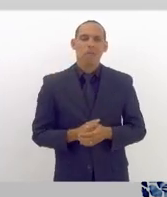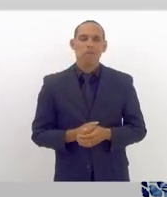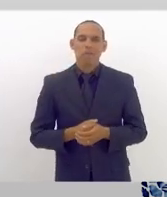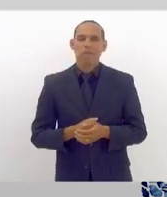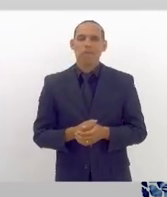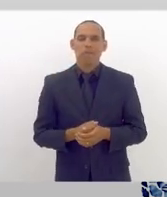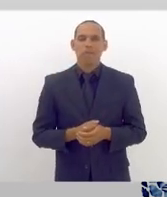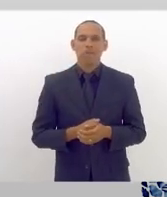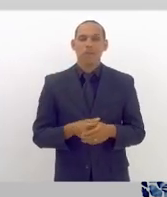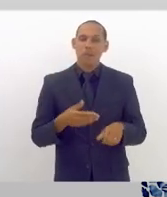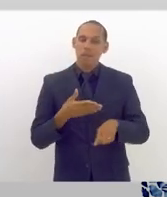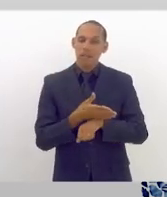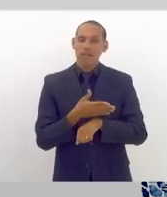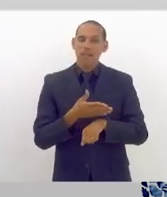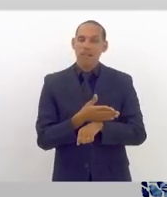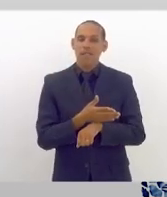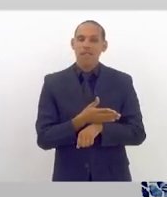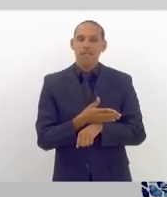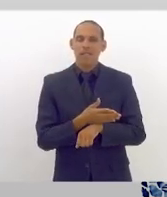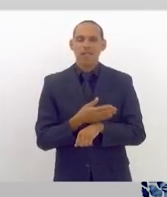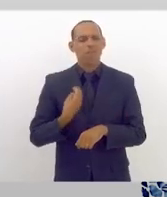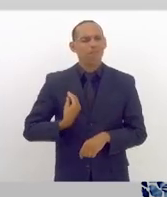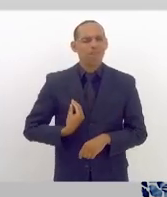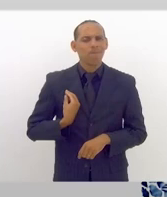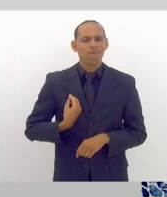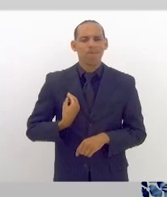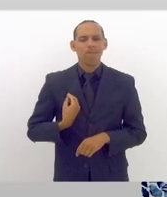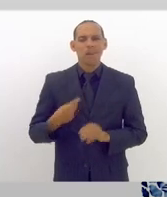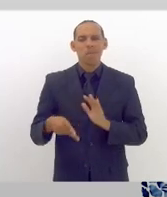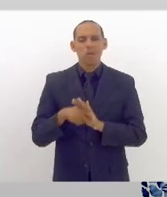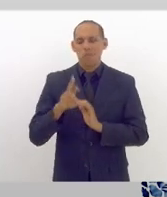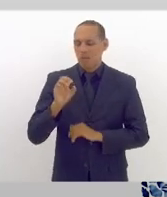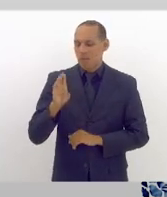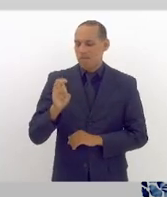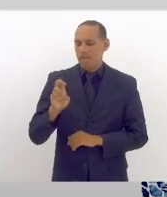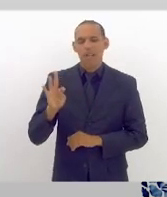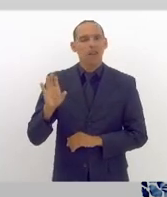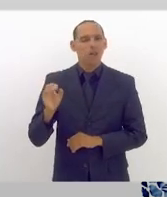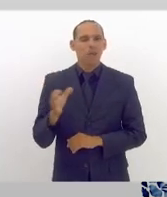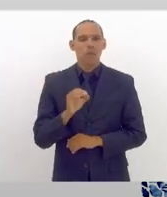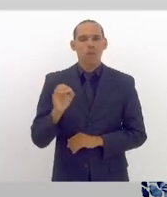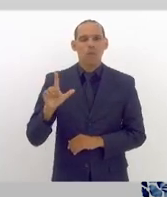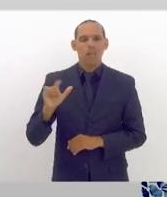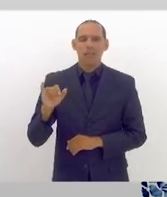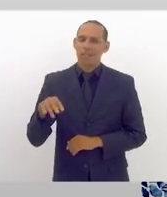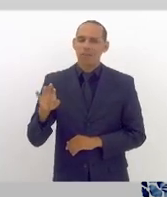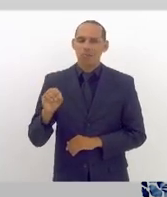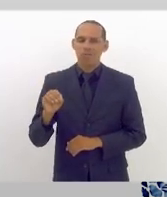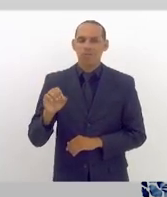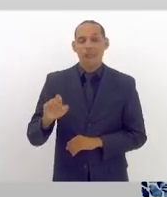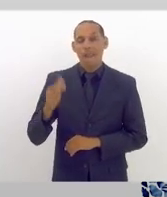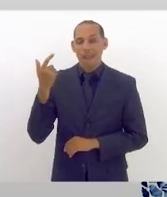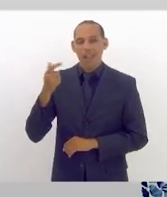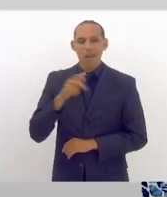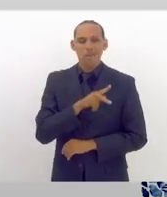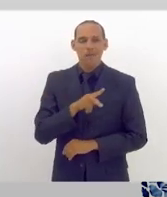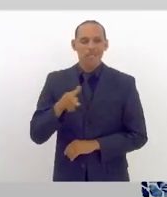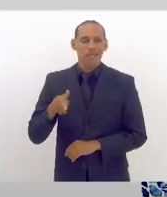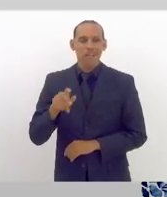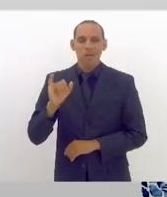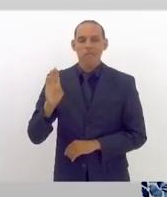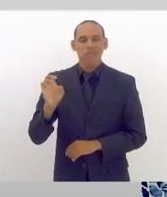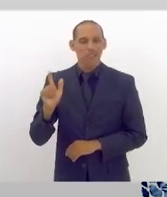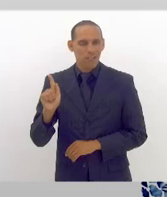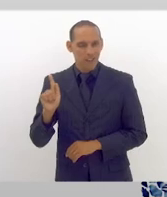a participação e ativa do Roberto Olinto que ex-presidente do IBGE especialista em